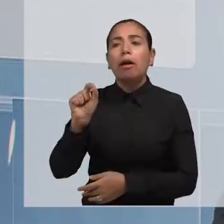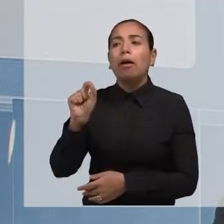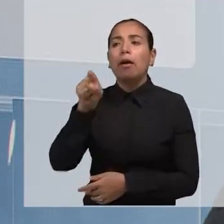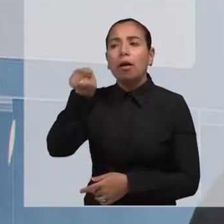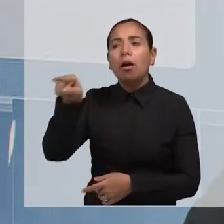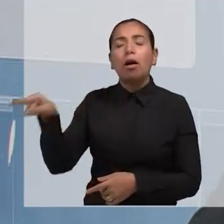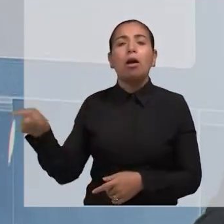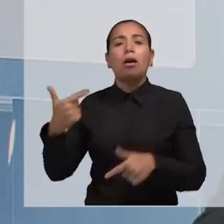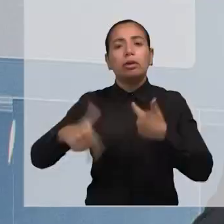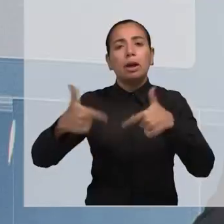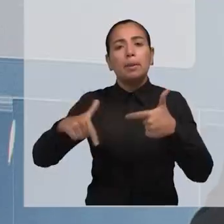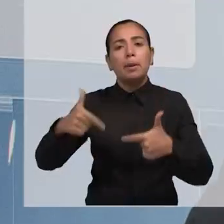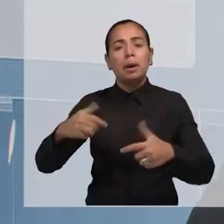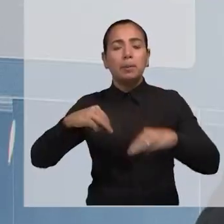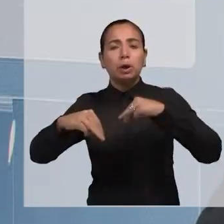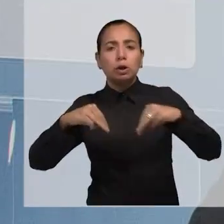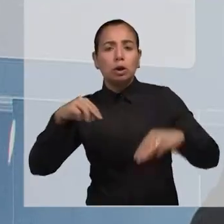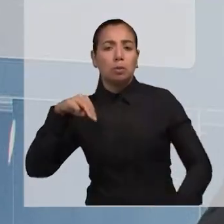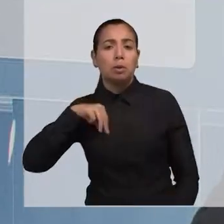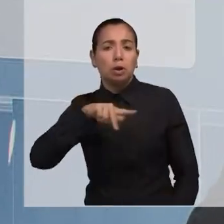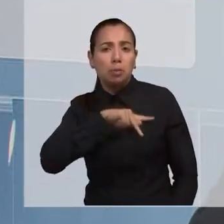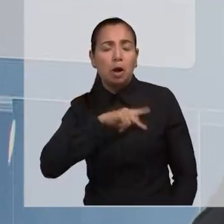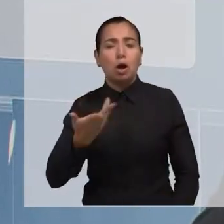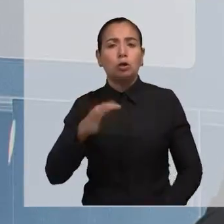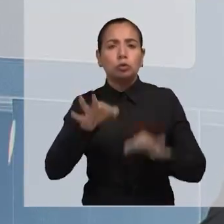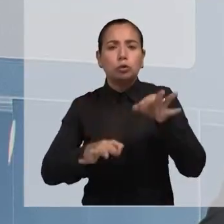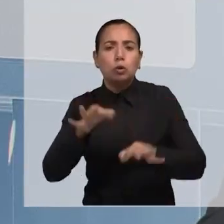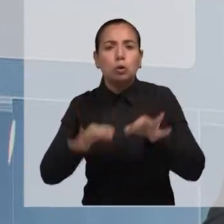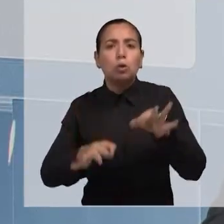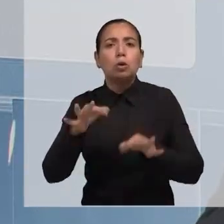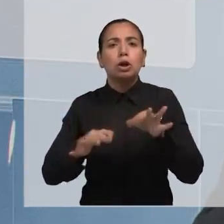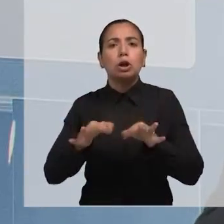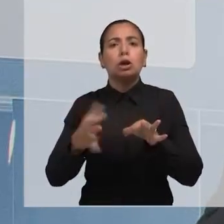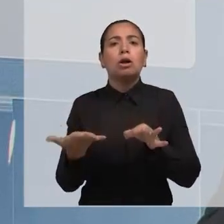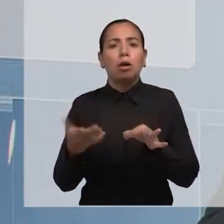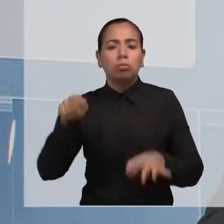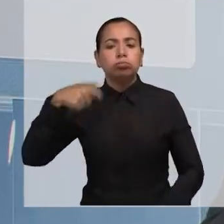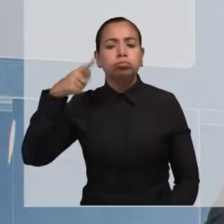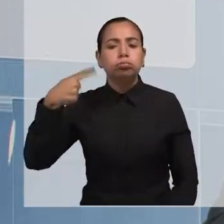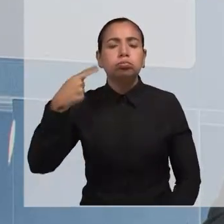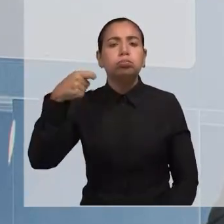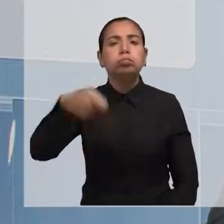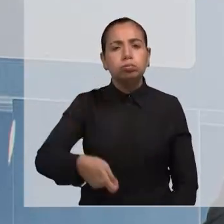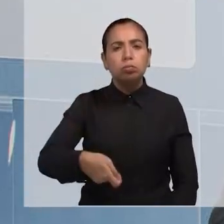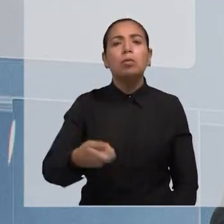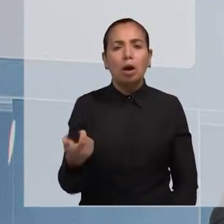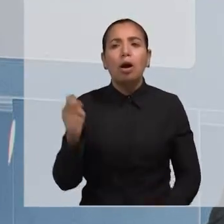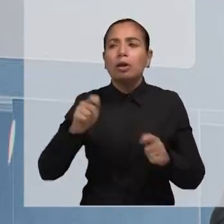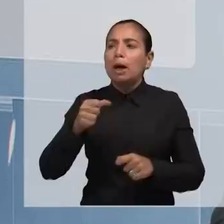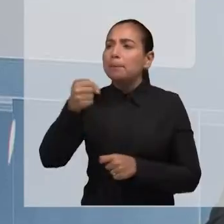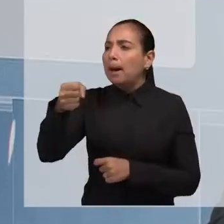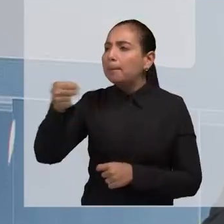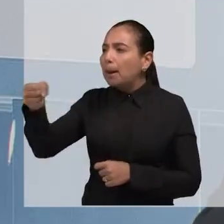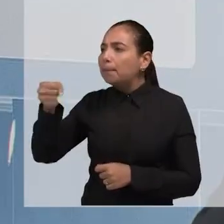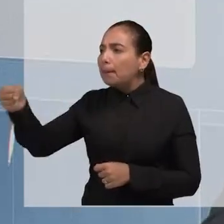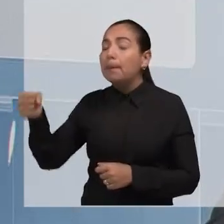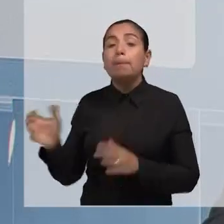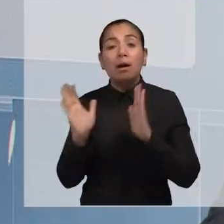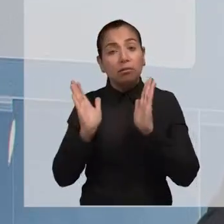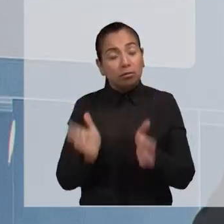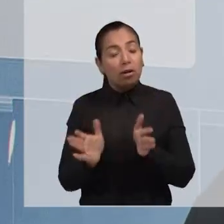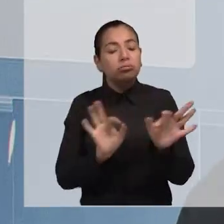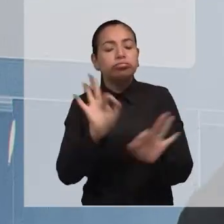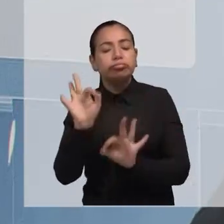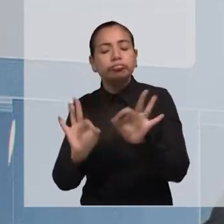Público para voltar para a caixinha dele e restaurar a autoridade do poder político, afirmou o presidenciável do PDT, Ciro Gomes, em entrevista à TV do